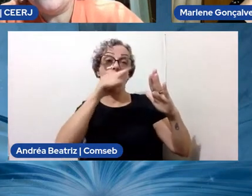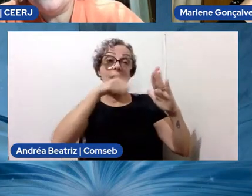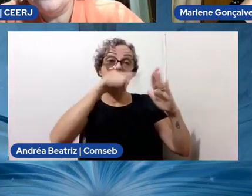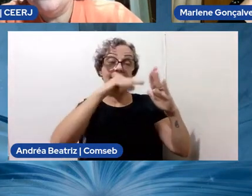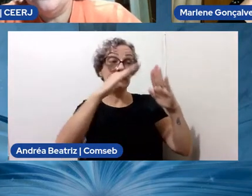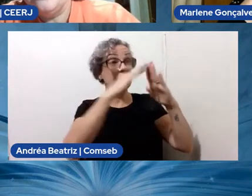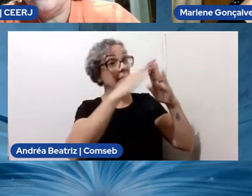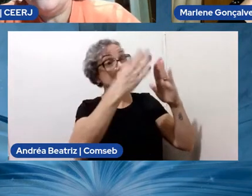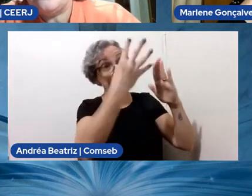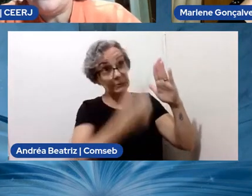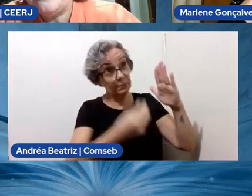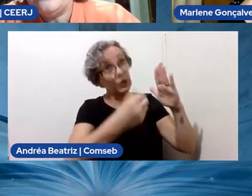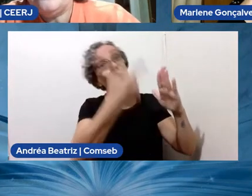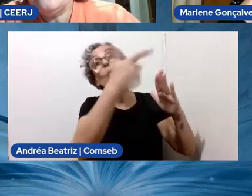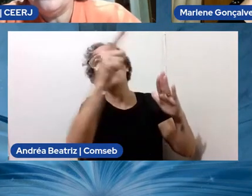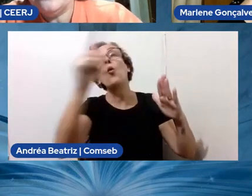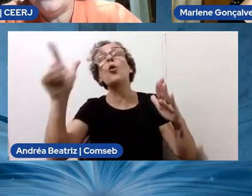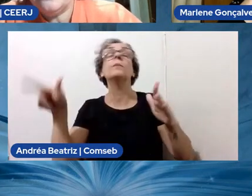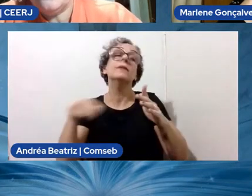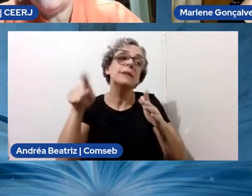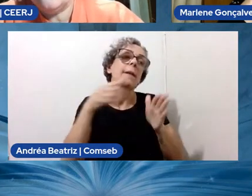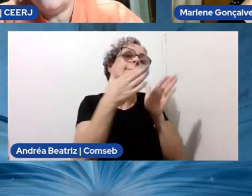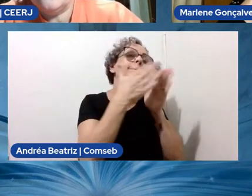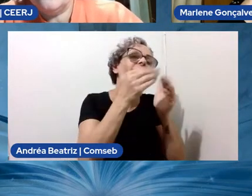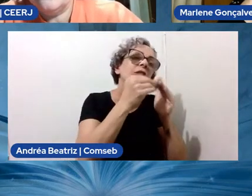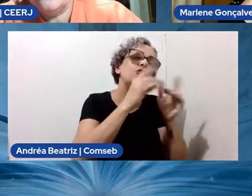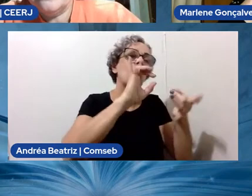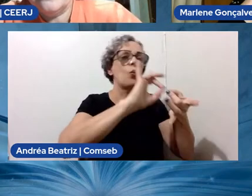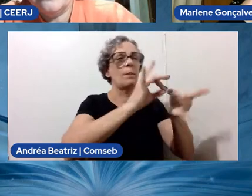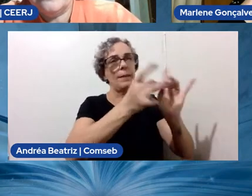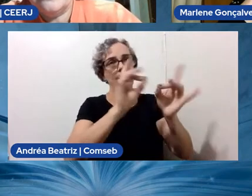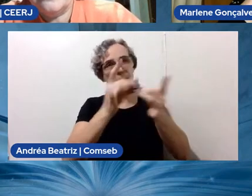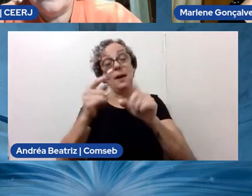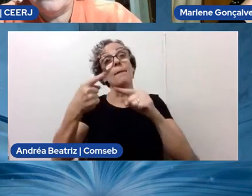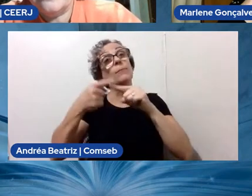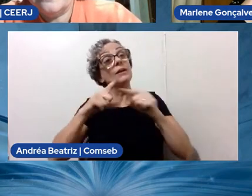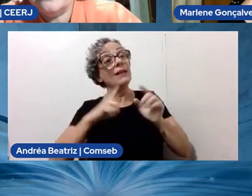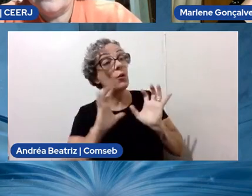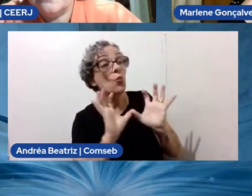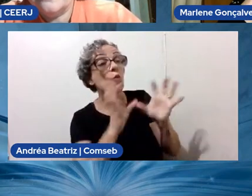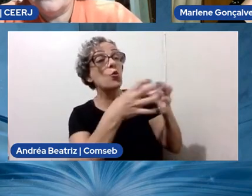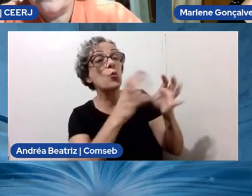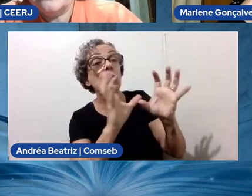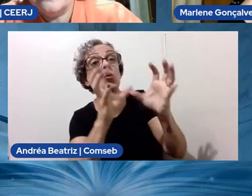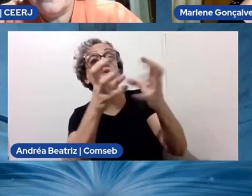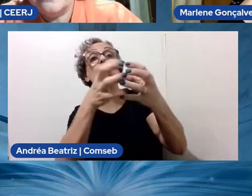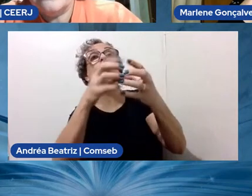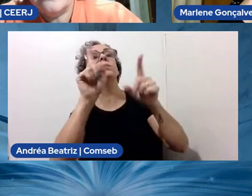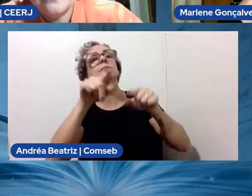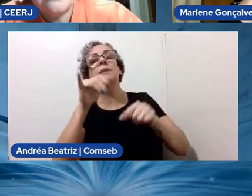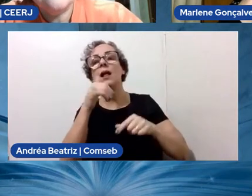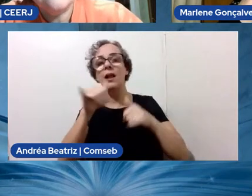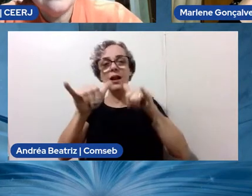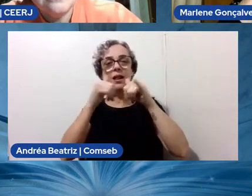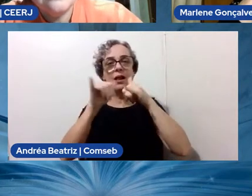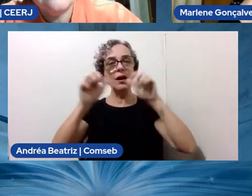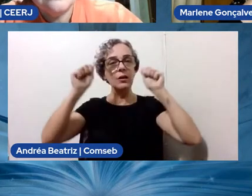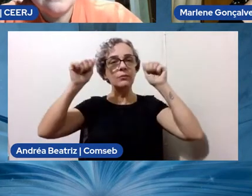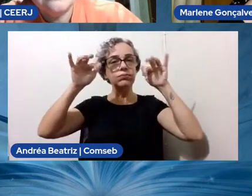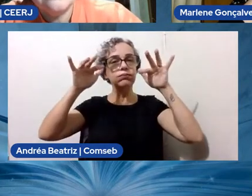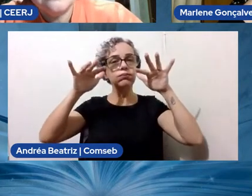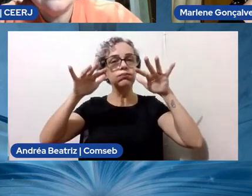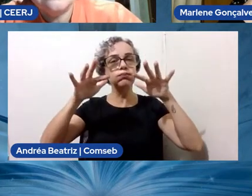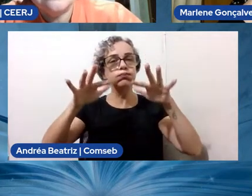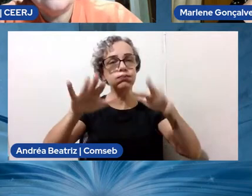relacionamento, para solicitar essas orações, porque há equipes de radiação. lá, com toda certeza, né, São Paulo,